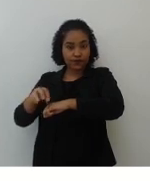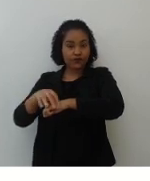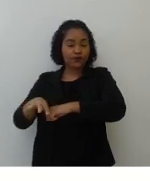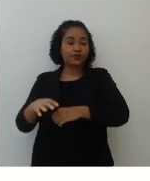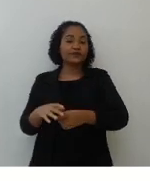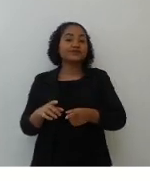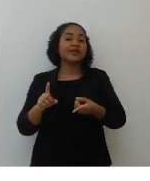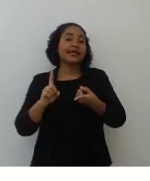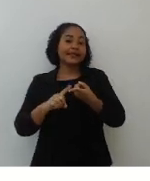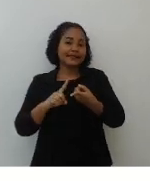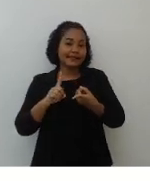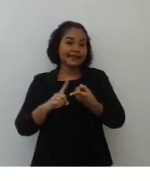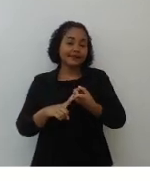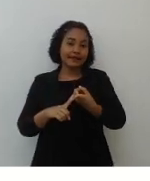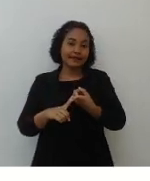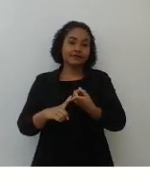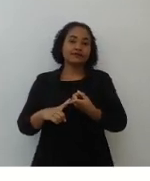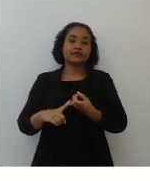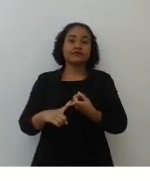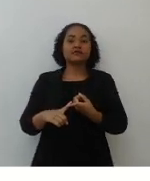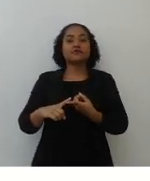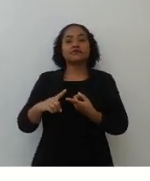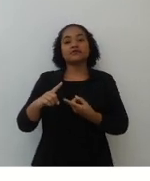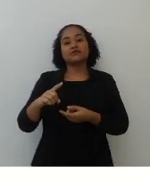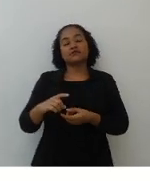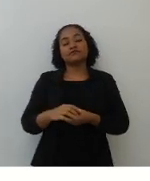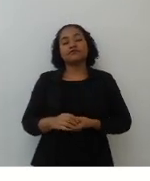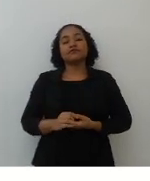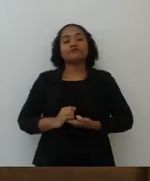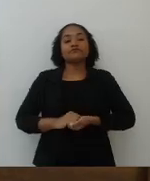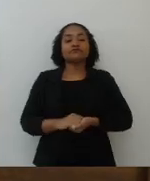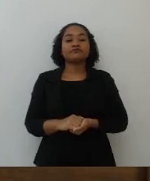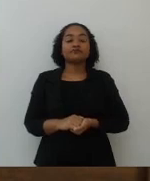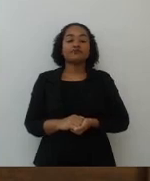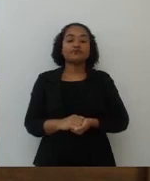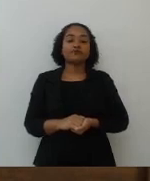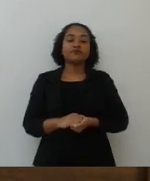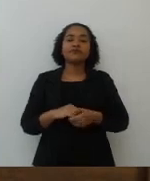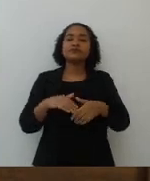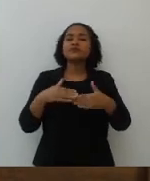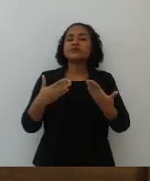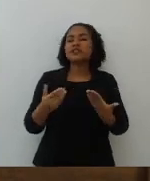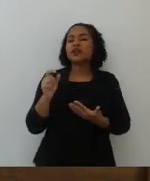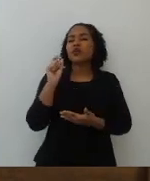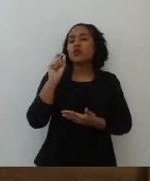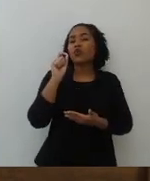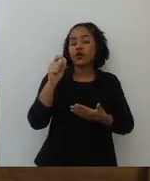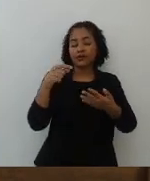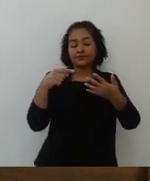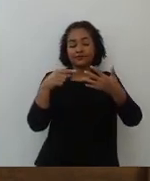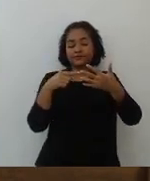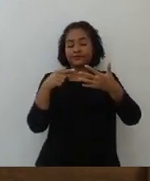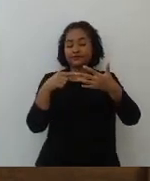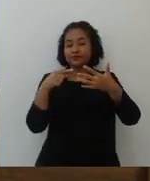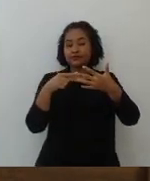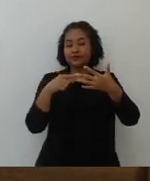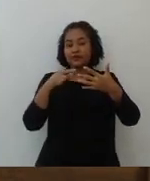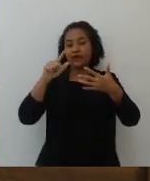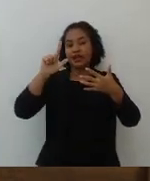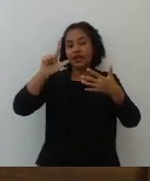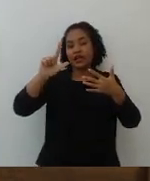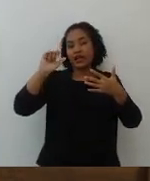retículo endoplasmático quanto no próprio complexo de Golgi, tá? E os lisossomos? A gente vai falar de outra